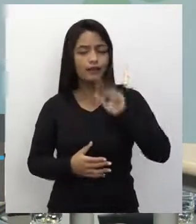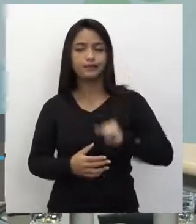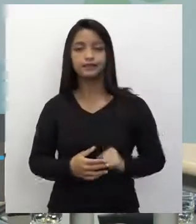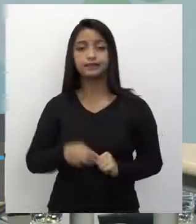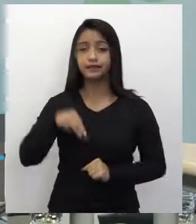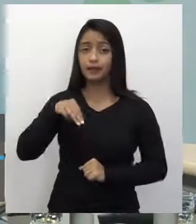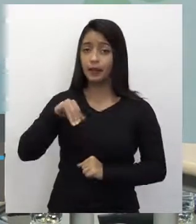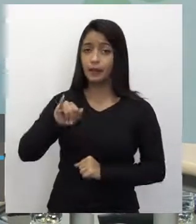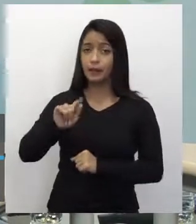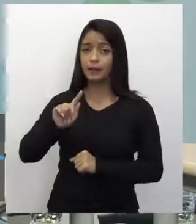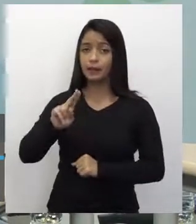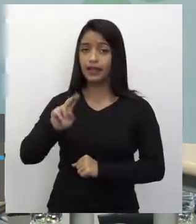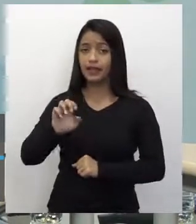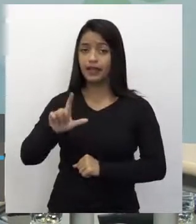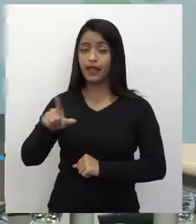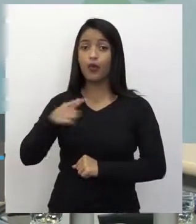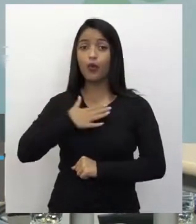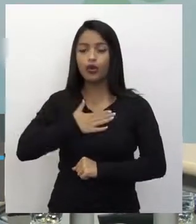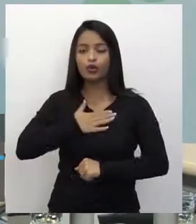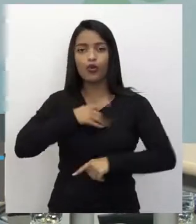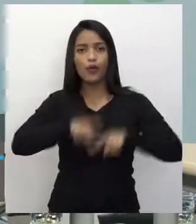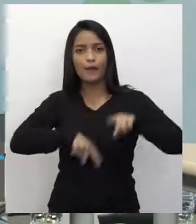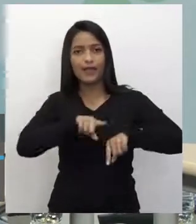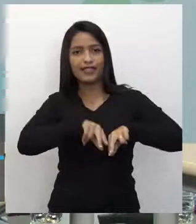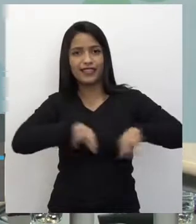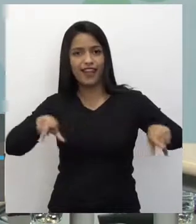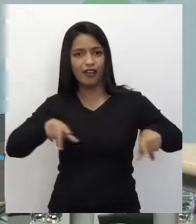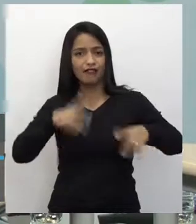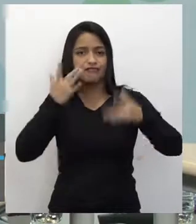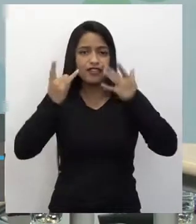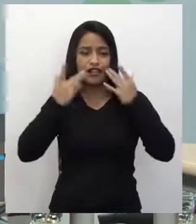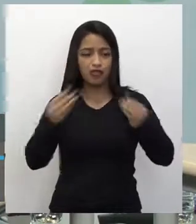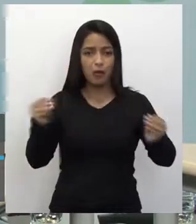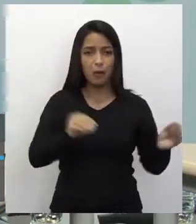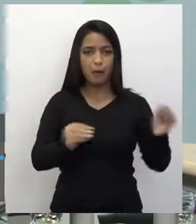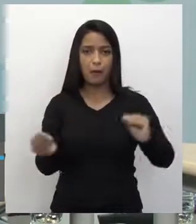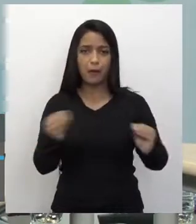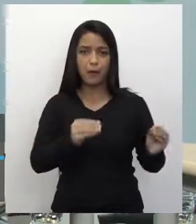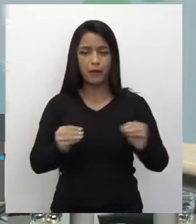gostou muito de objetos, ele achou muito legal, né?